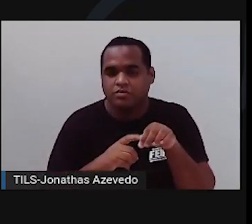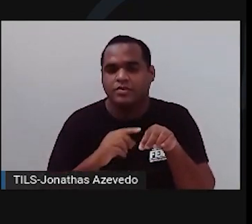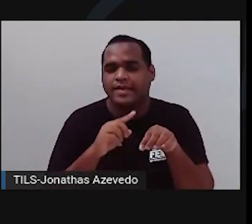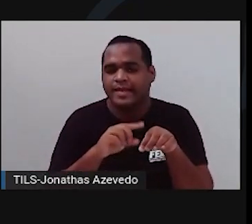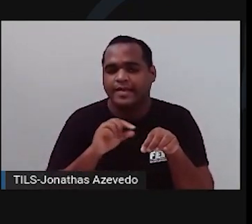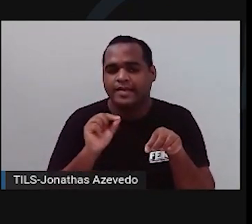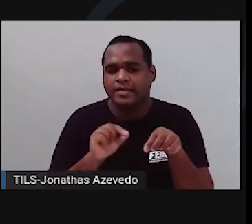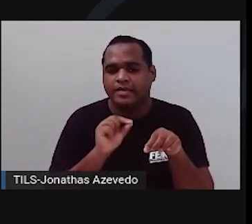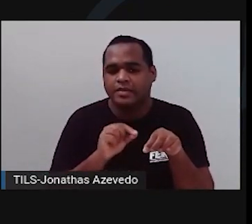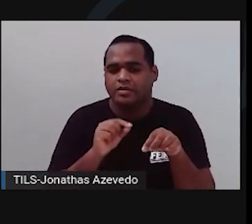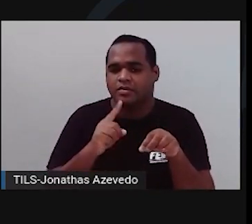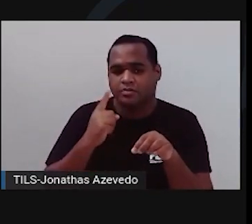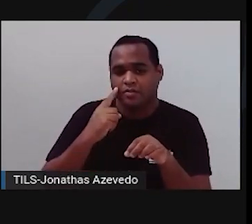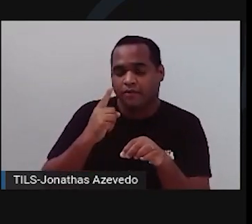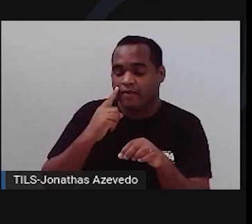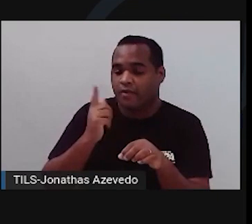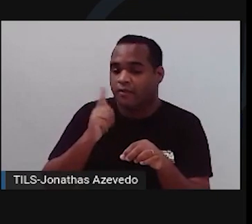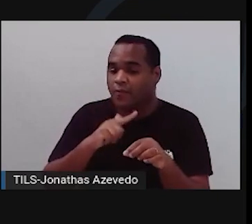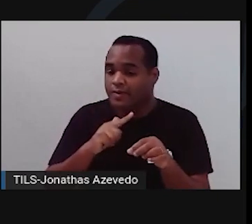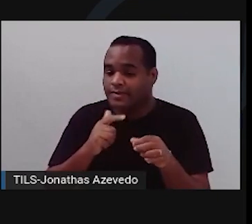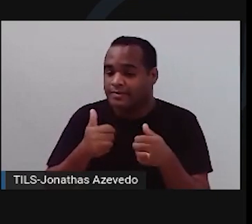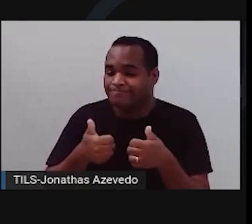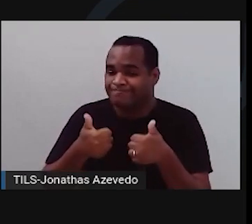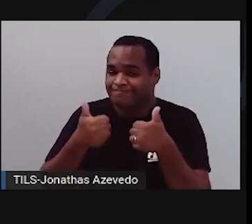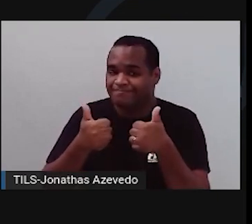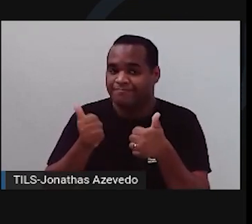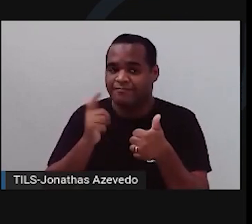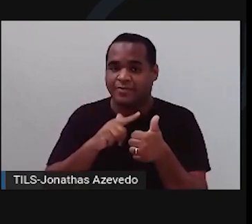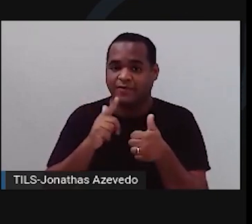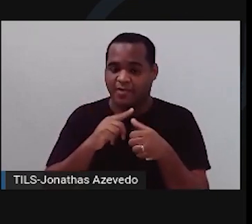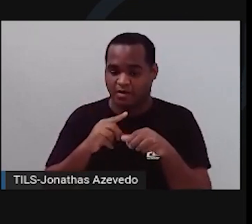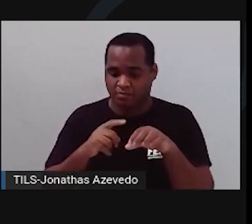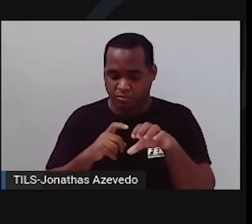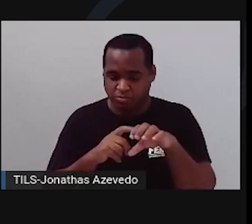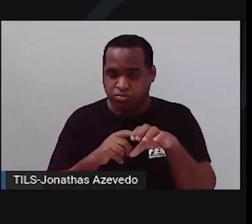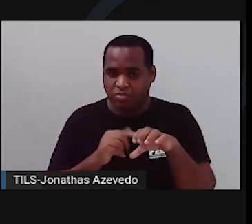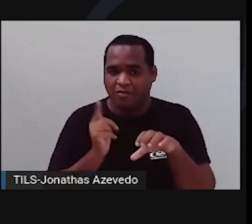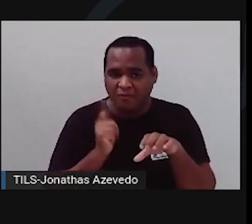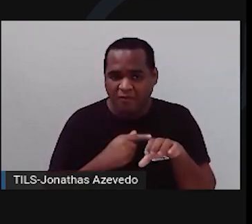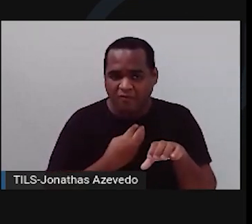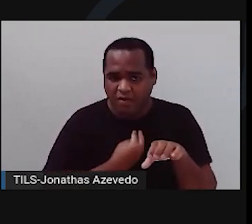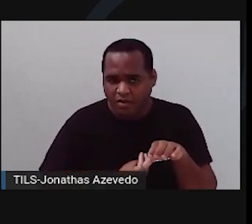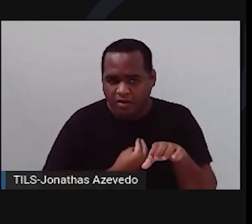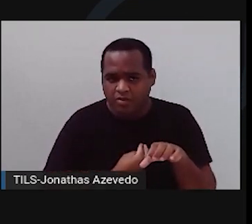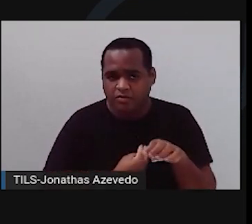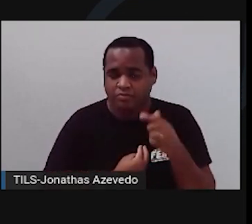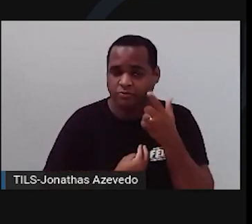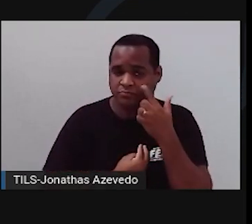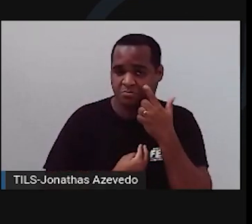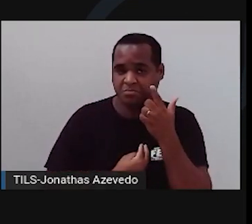feita a conferência se houve, de fato, a fertilização.